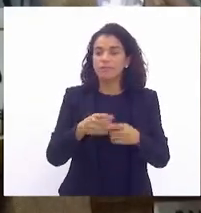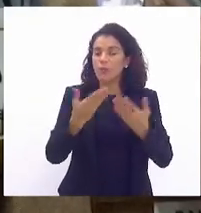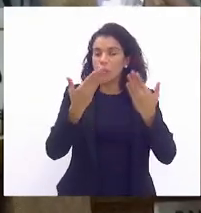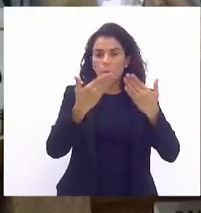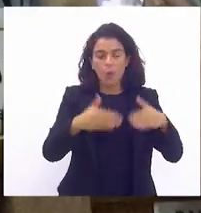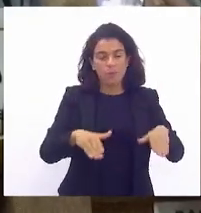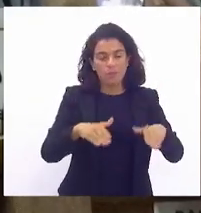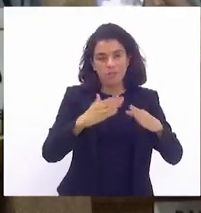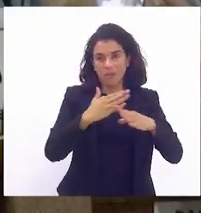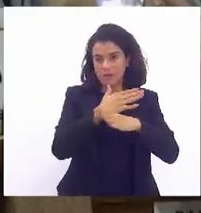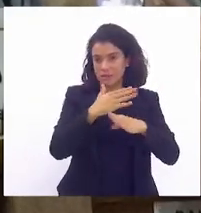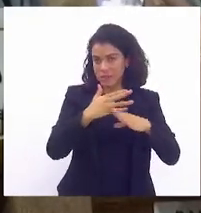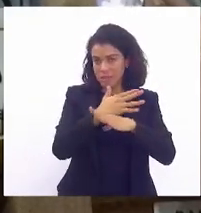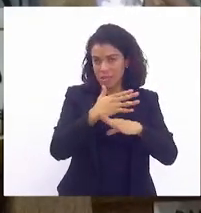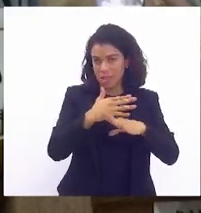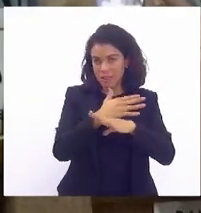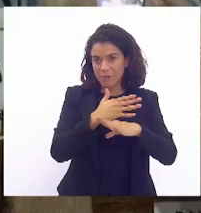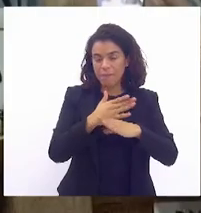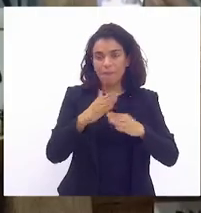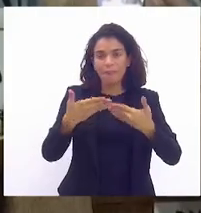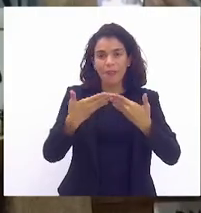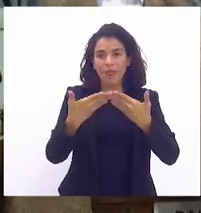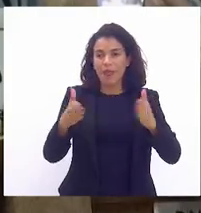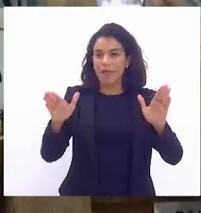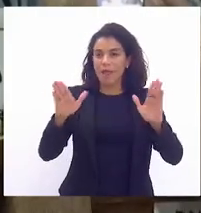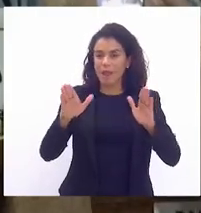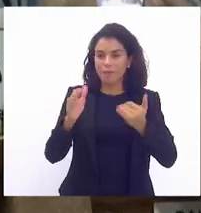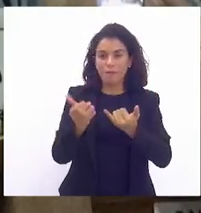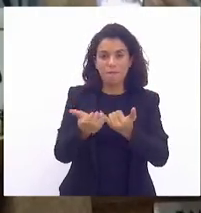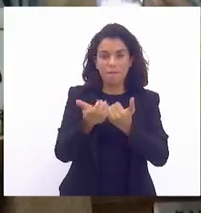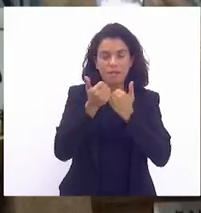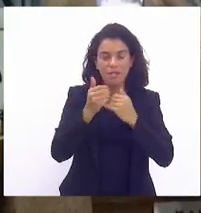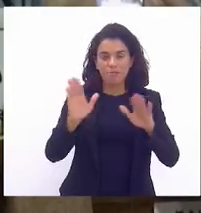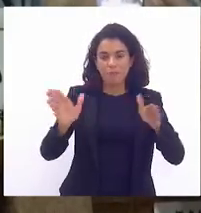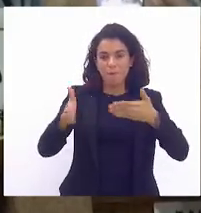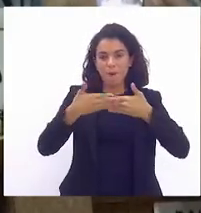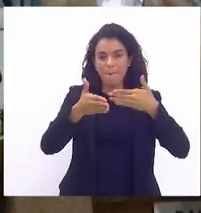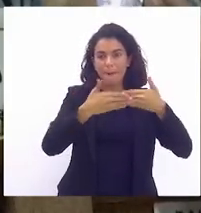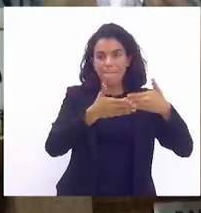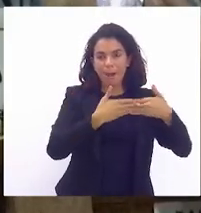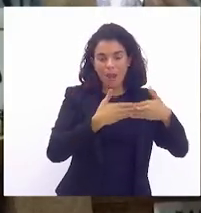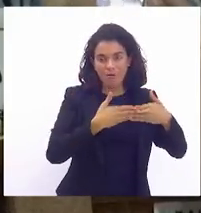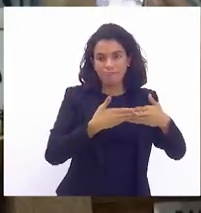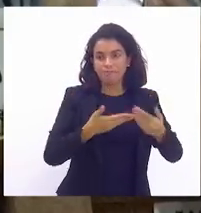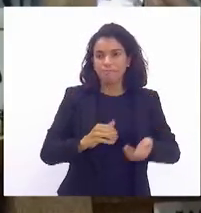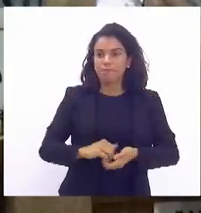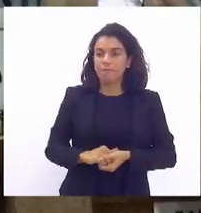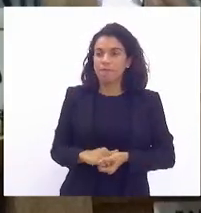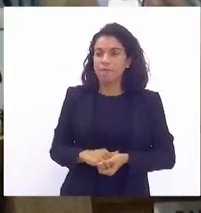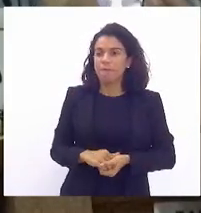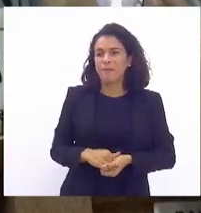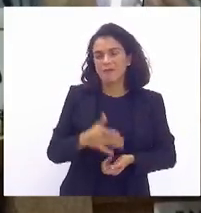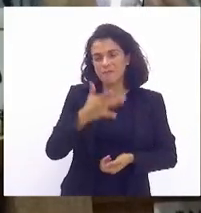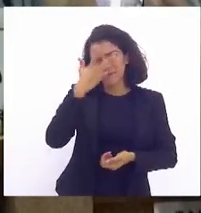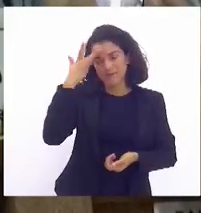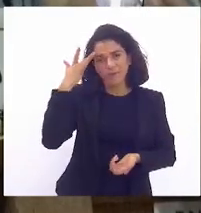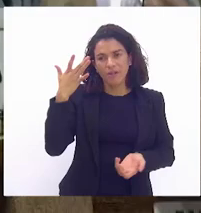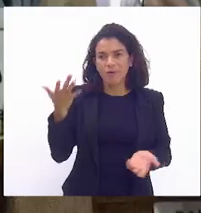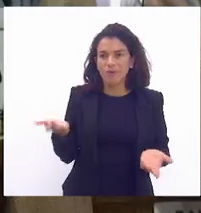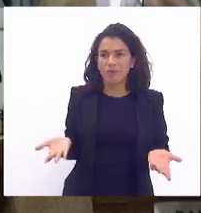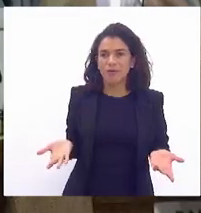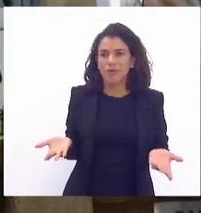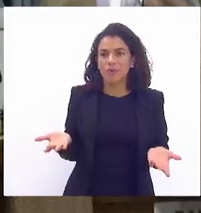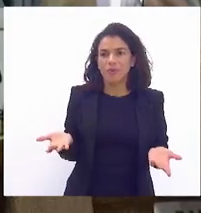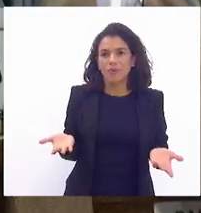compensarão a cidade a reabertura do patrimônio fechado em benefício da população. Pessoal,